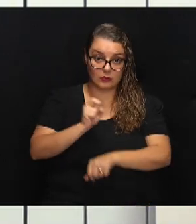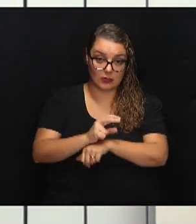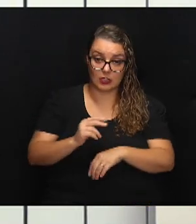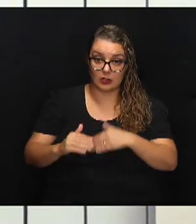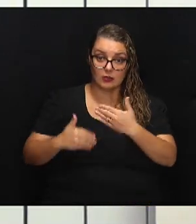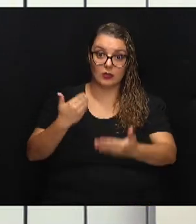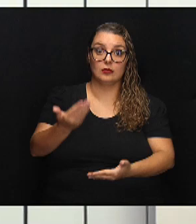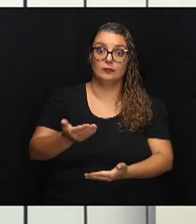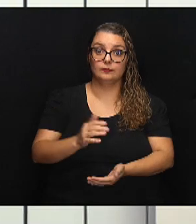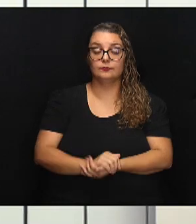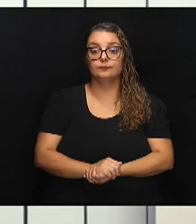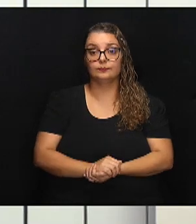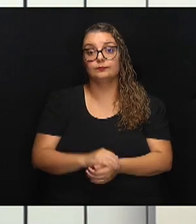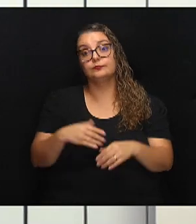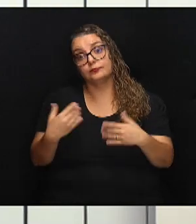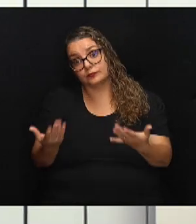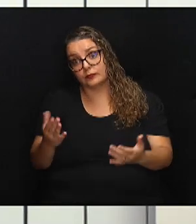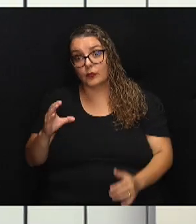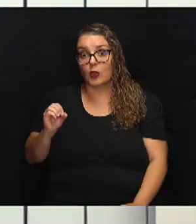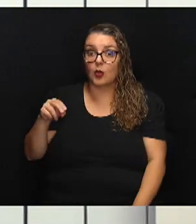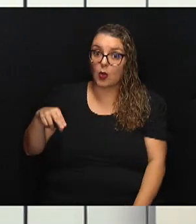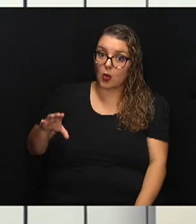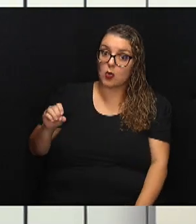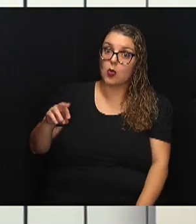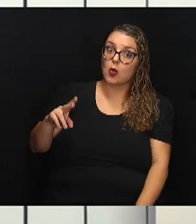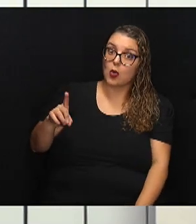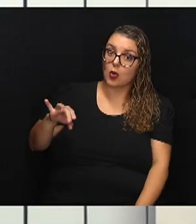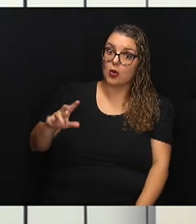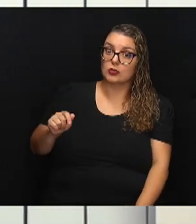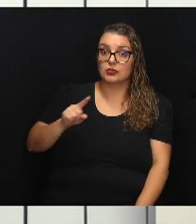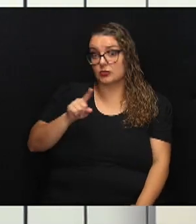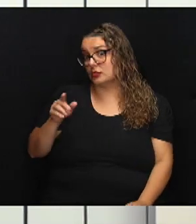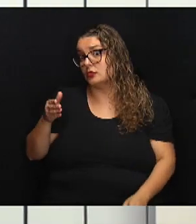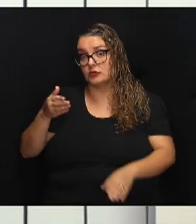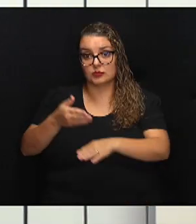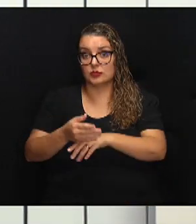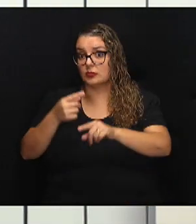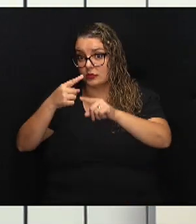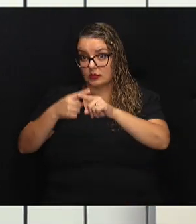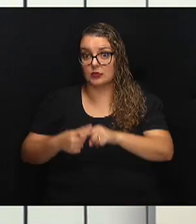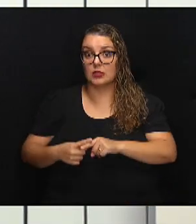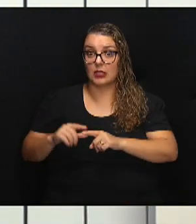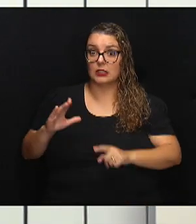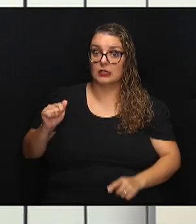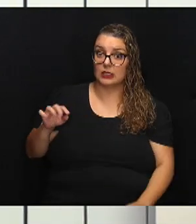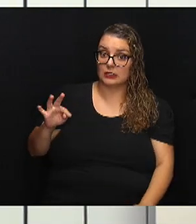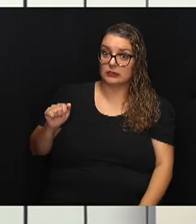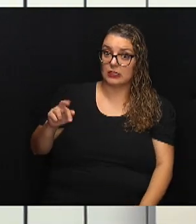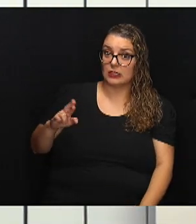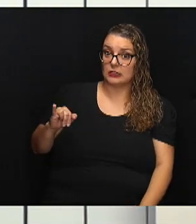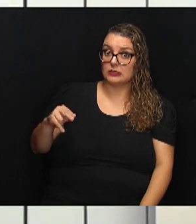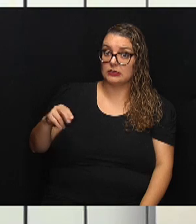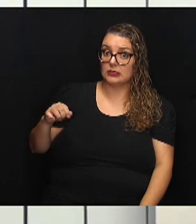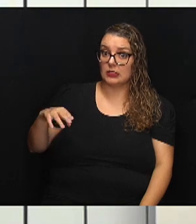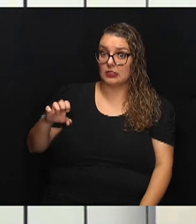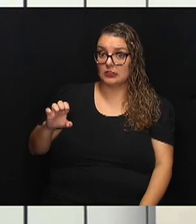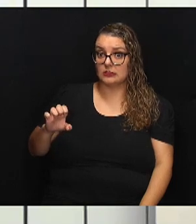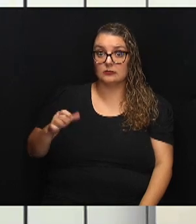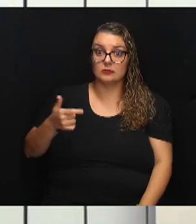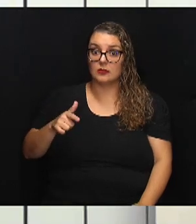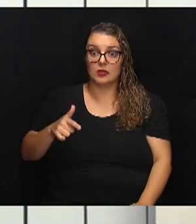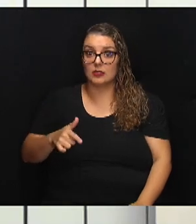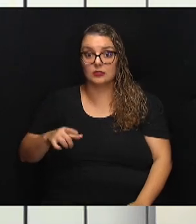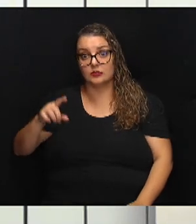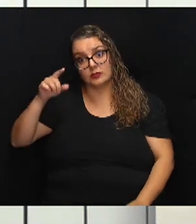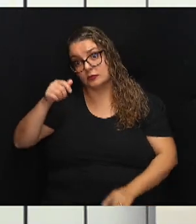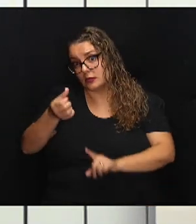próxima fase. O Concórdia também não se classificou no Campeonato Catarinense, mas não tem calendário nacional para este